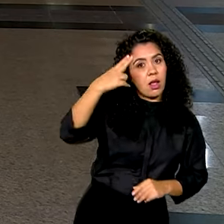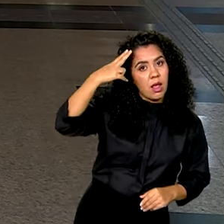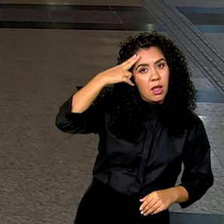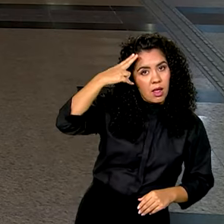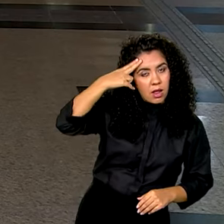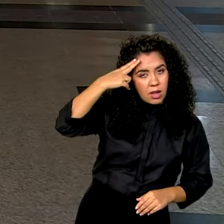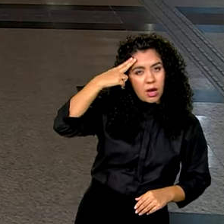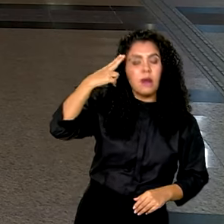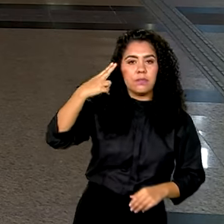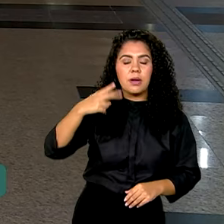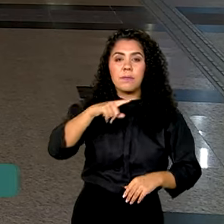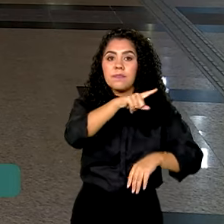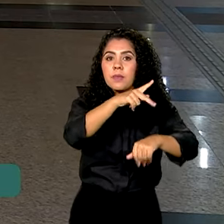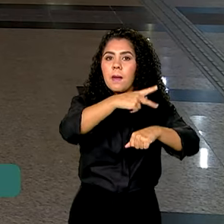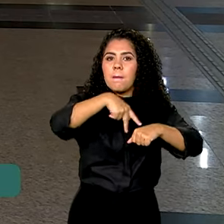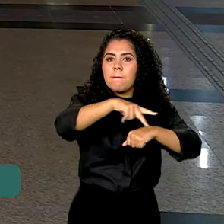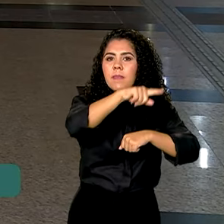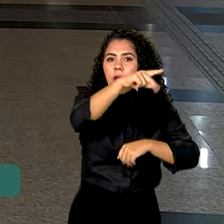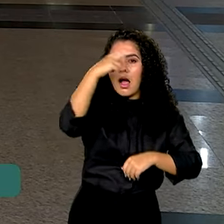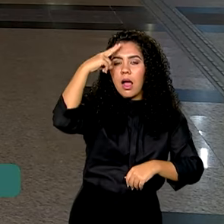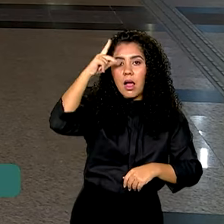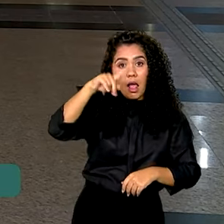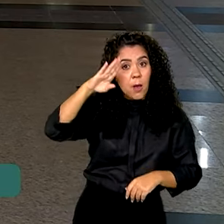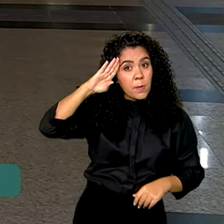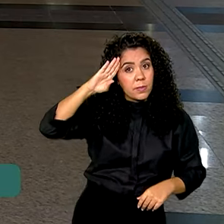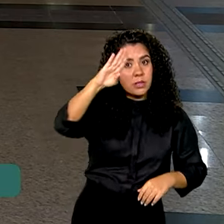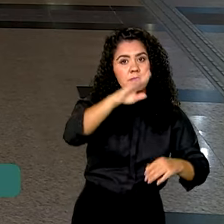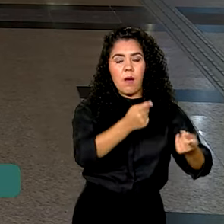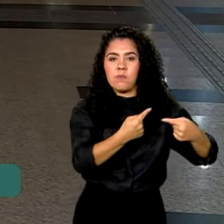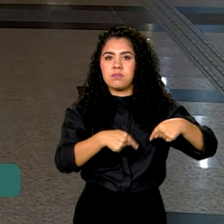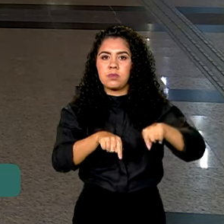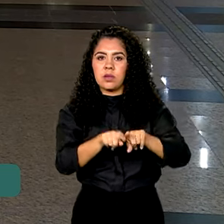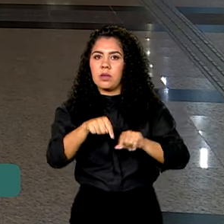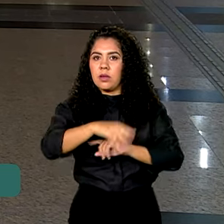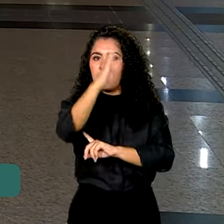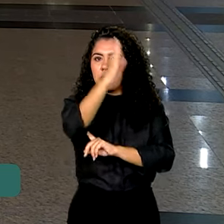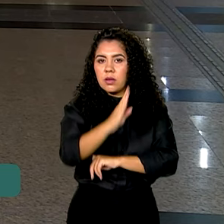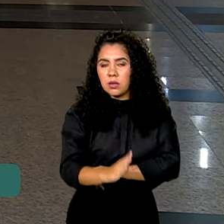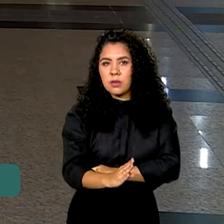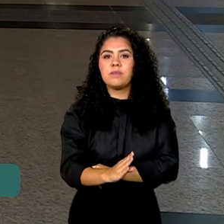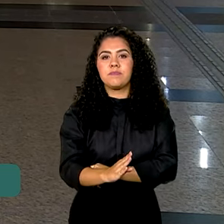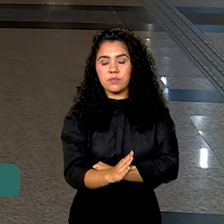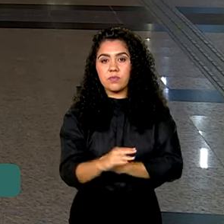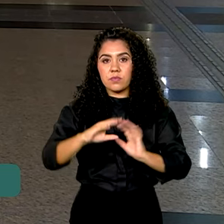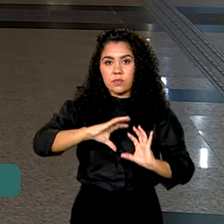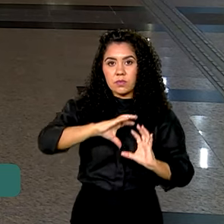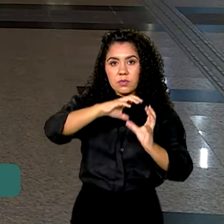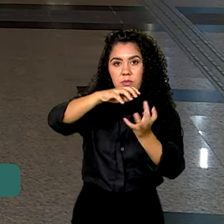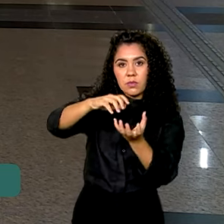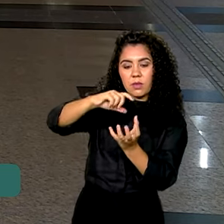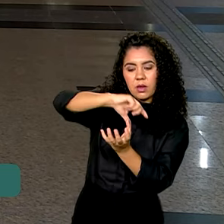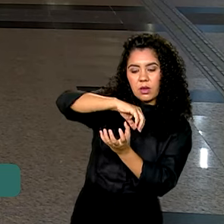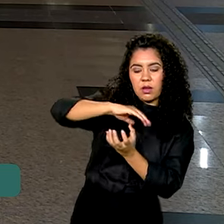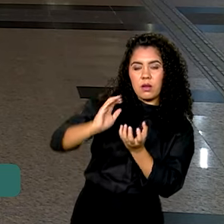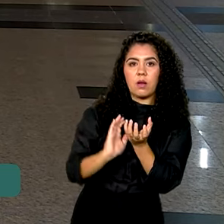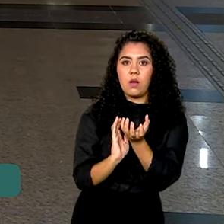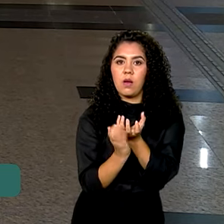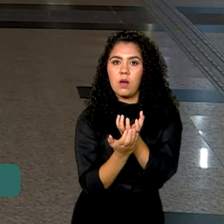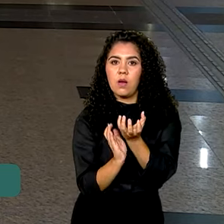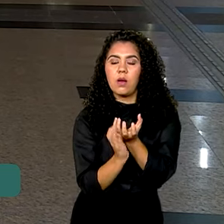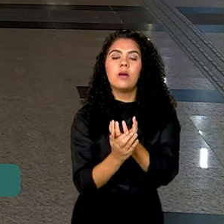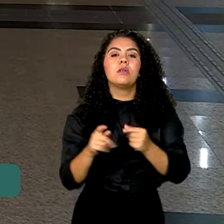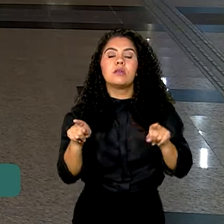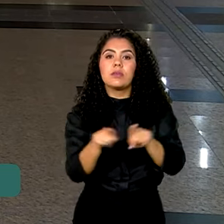Saudita o país árabe é o principal parceiro do Brasil no Oriente Médio durante a visita foram assinados